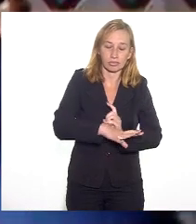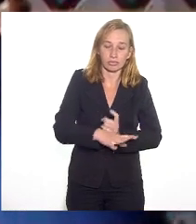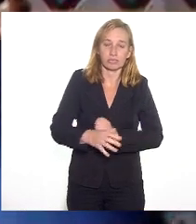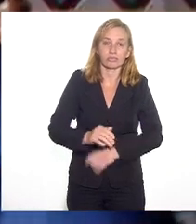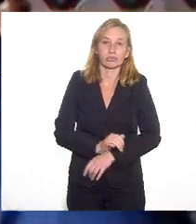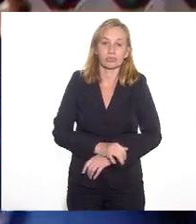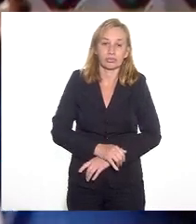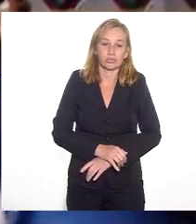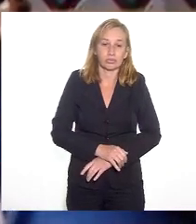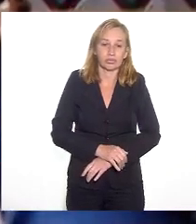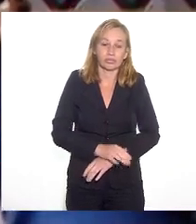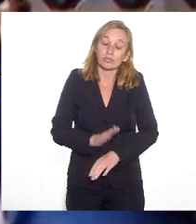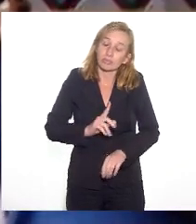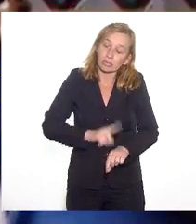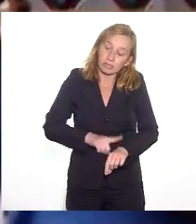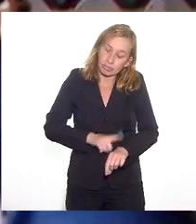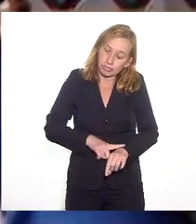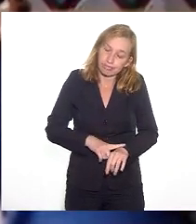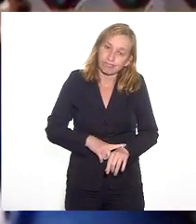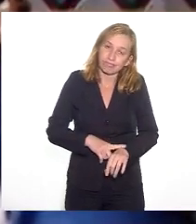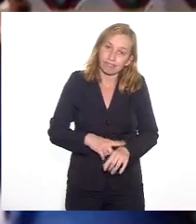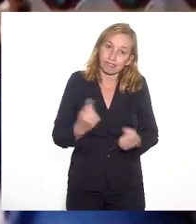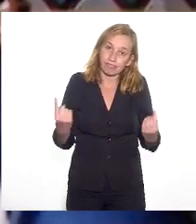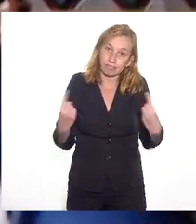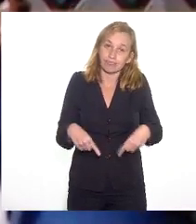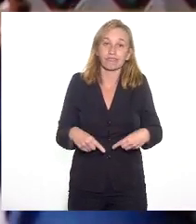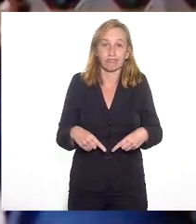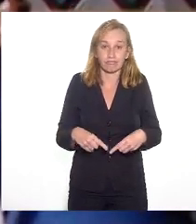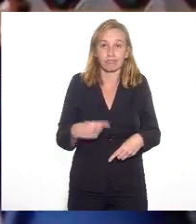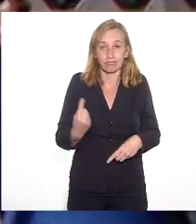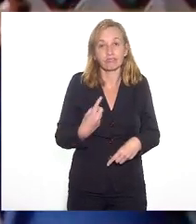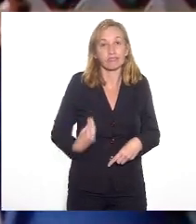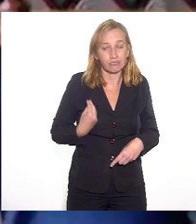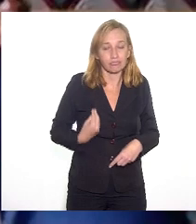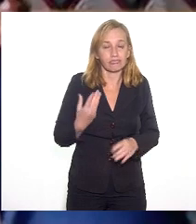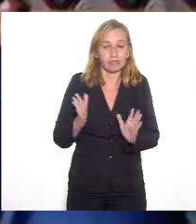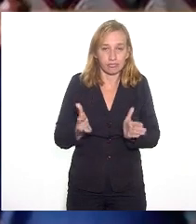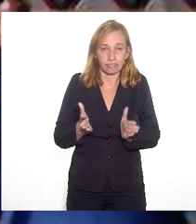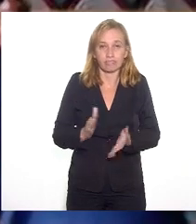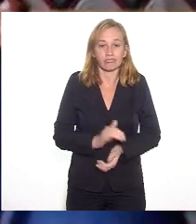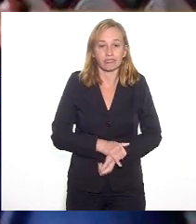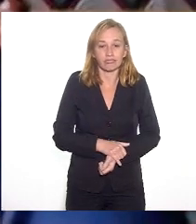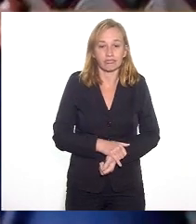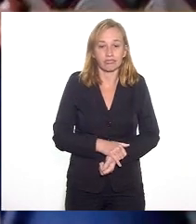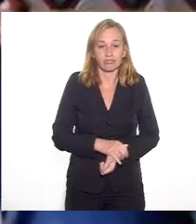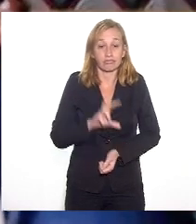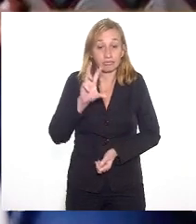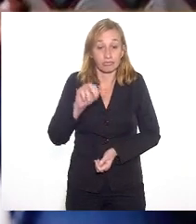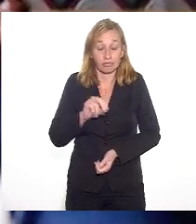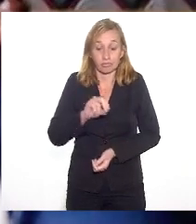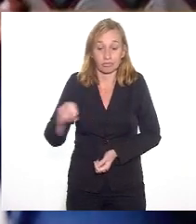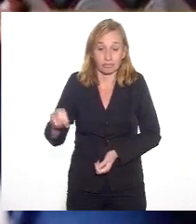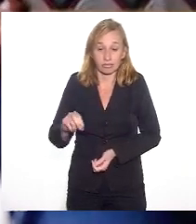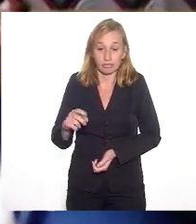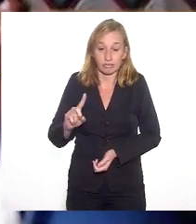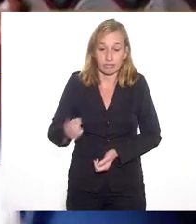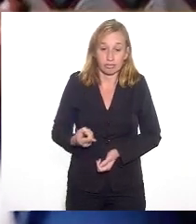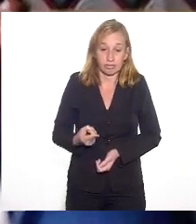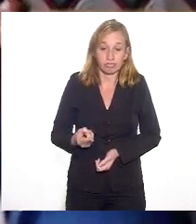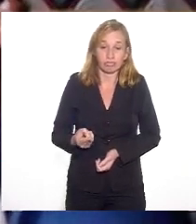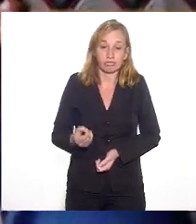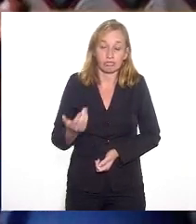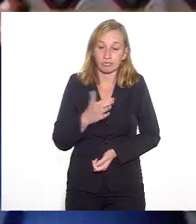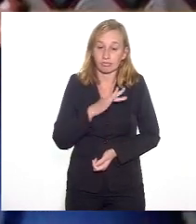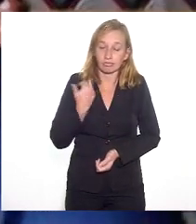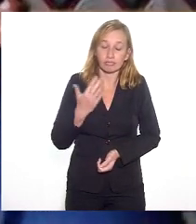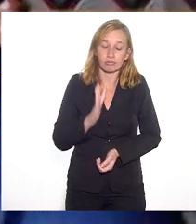ainda mais em momentos tão desafiadores como esses que a gente vem vivendo, 500 mil mortes. Sei que a gente já discutiu,